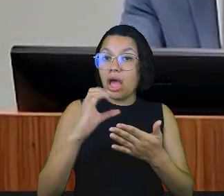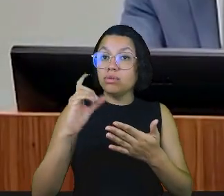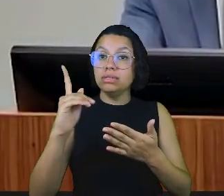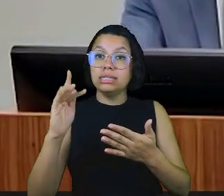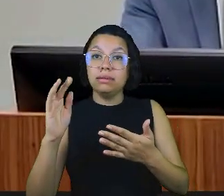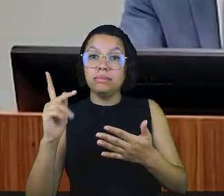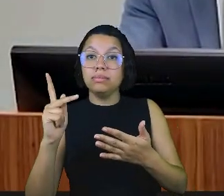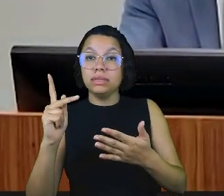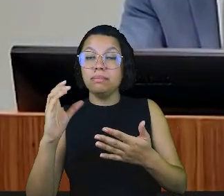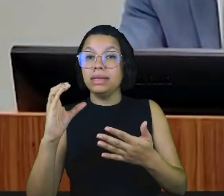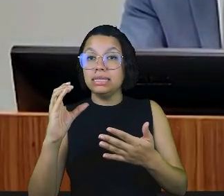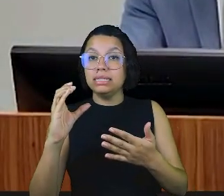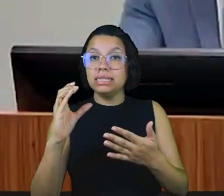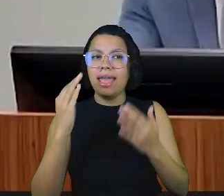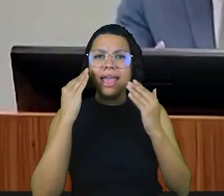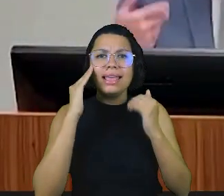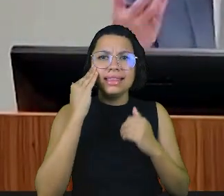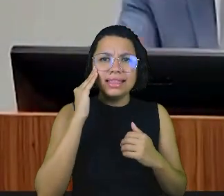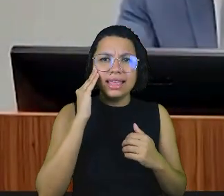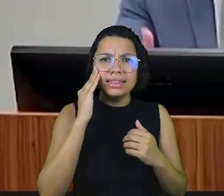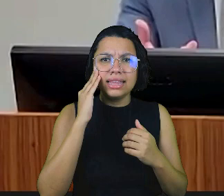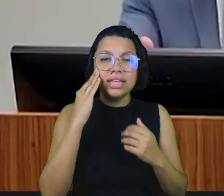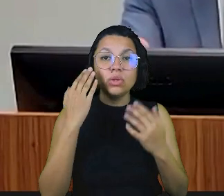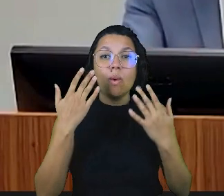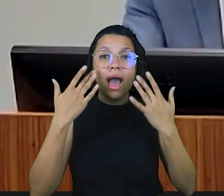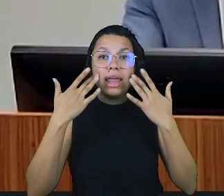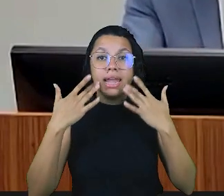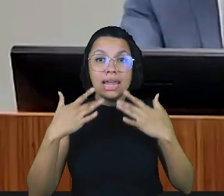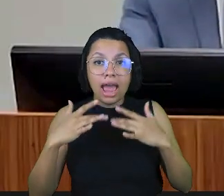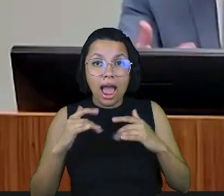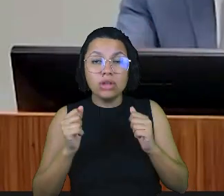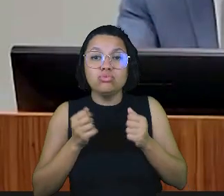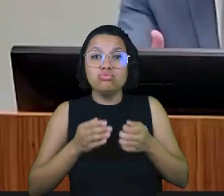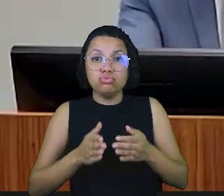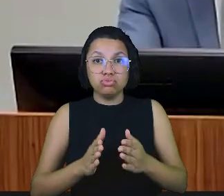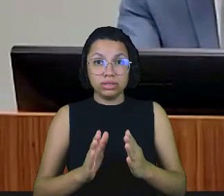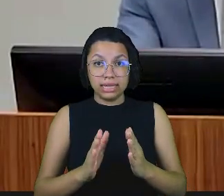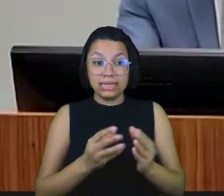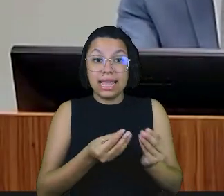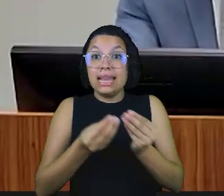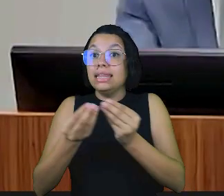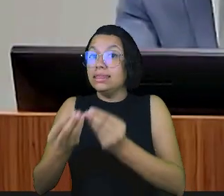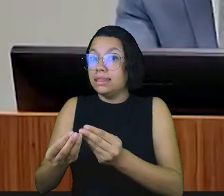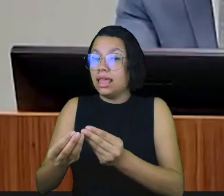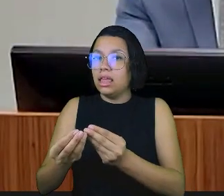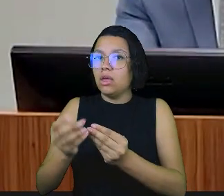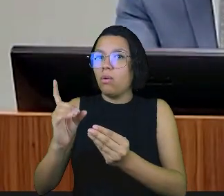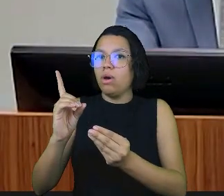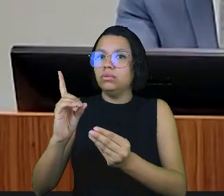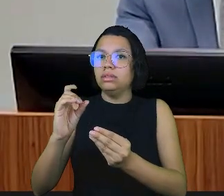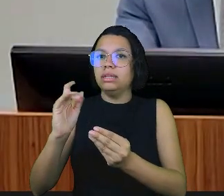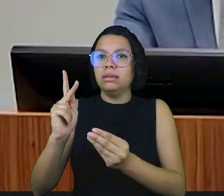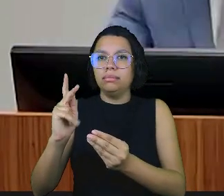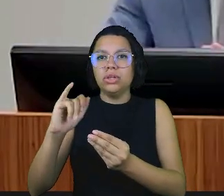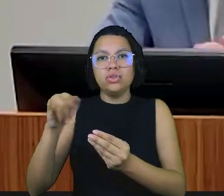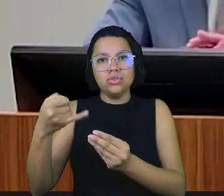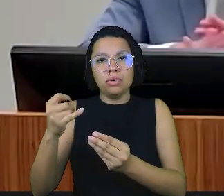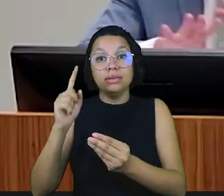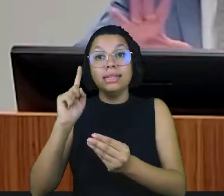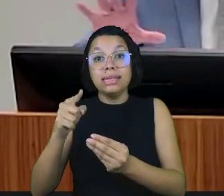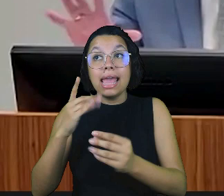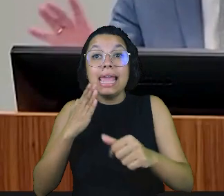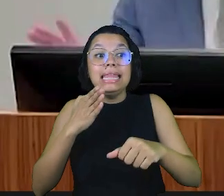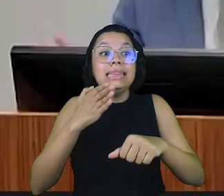ele escancaradamente deu ao IDPJ, que é de intervenção de terceiros. Pois bem,